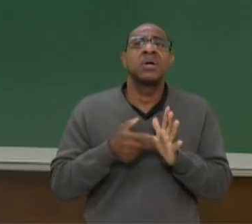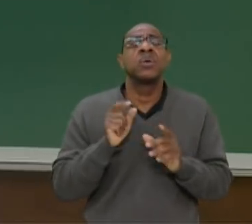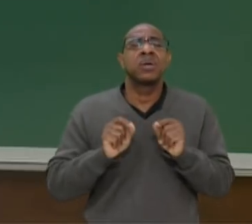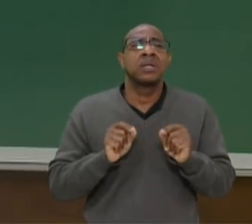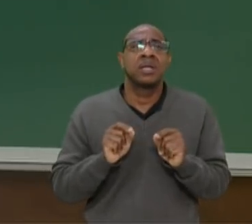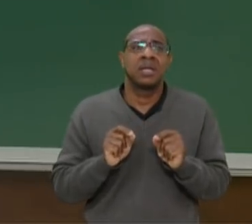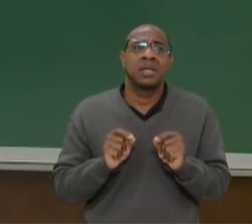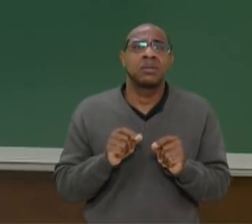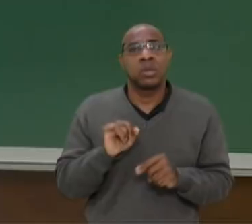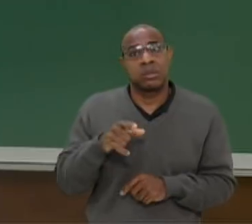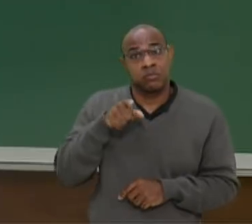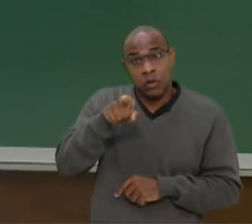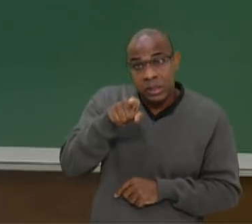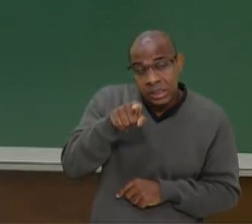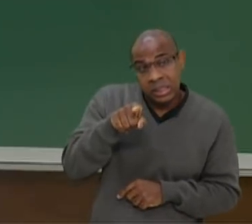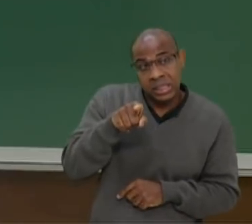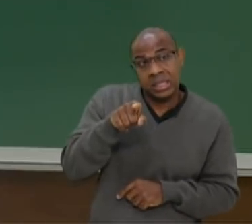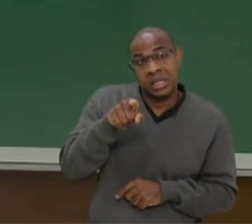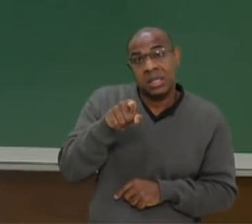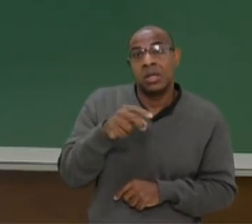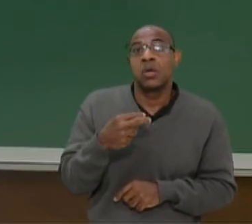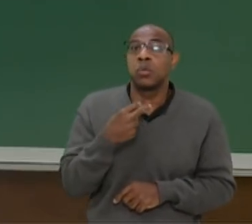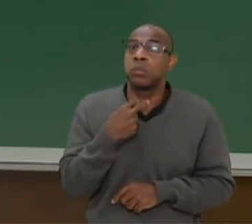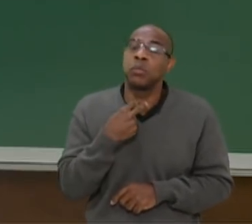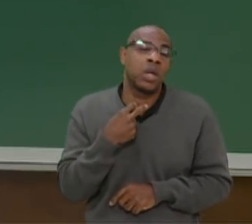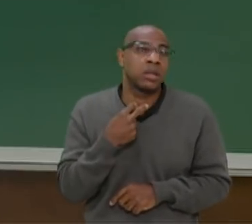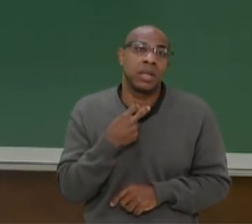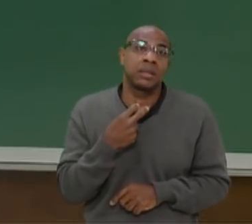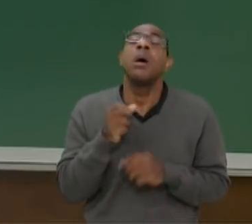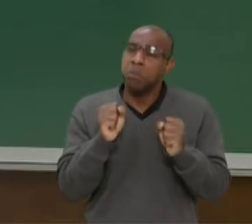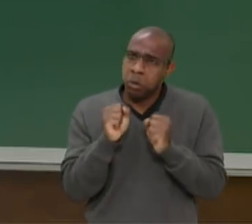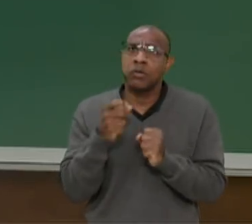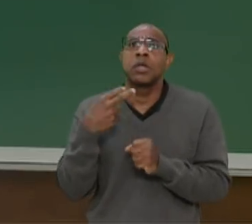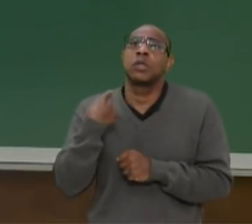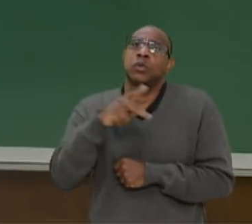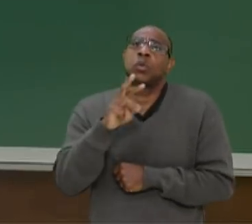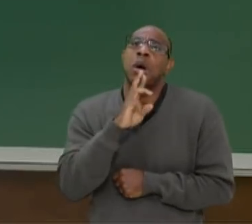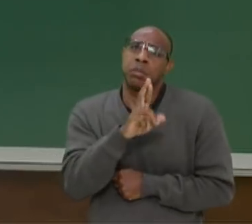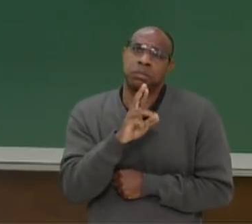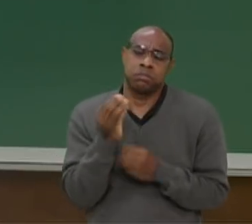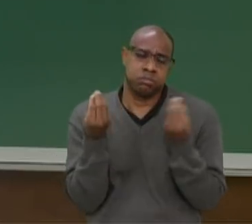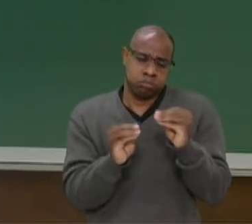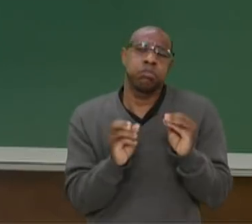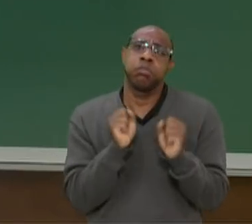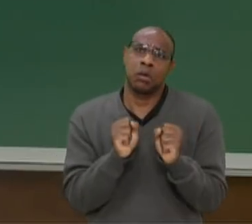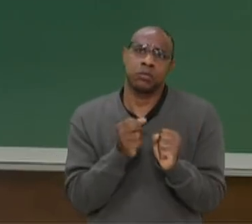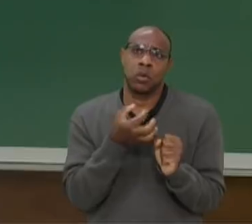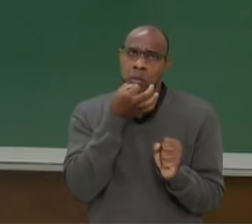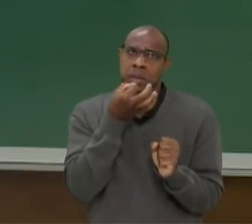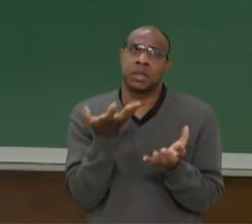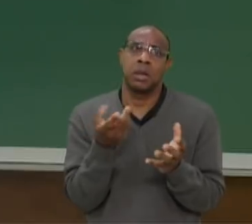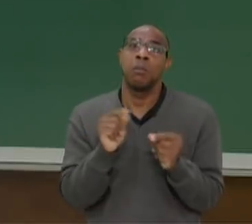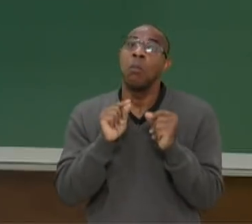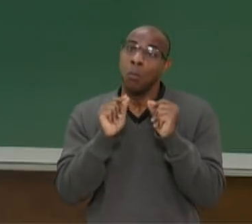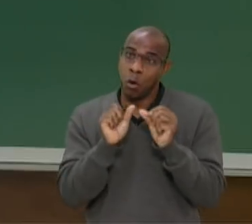não significa que você não possa colocar a sua resposta, mas pode também